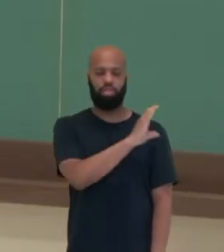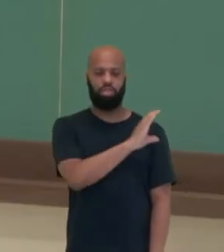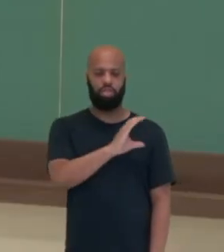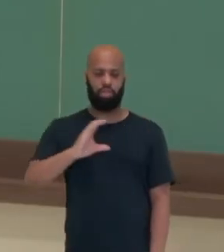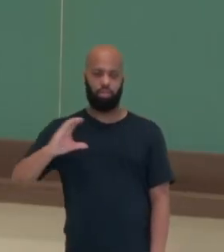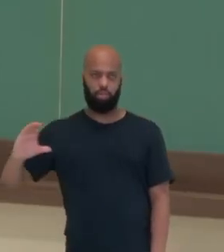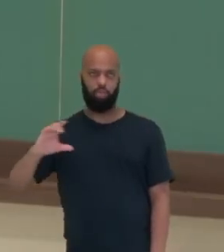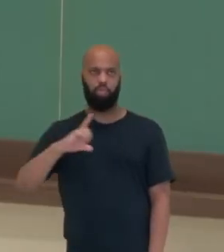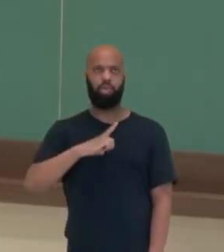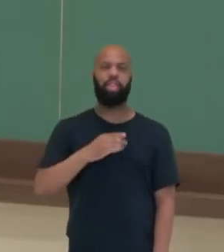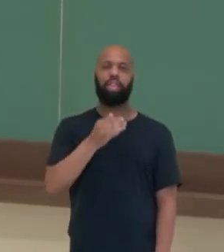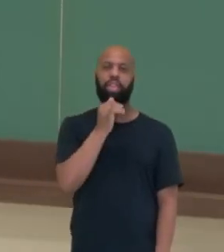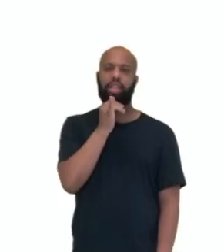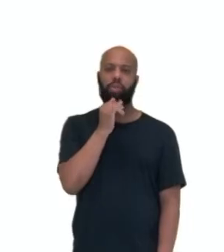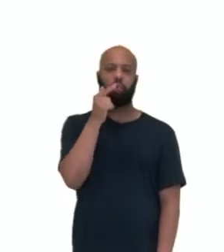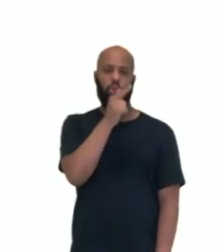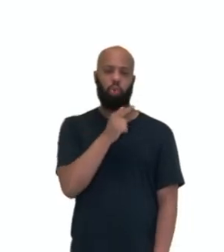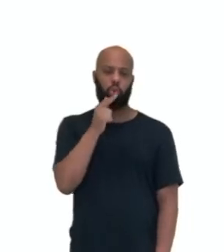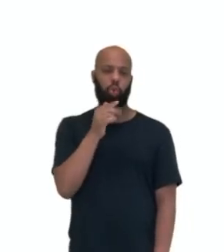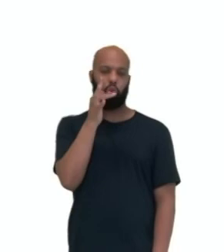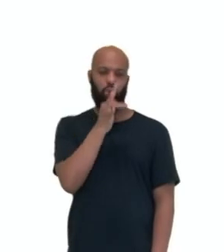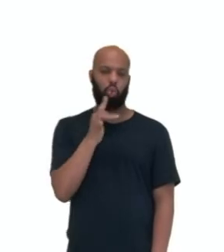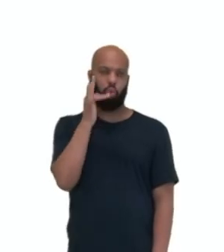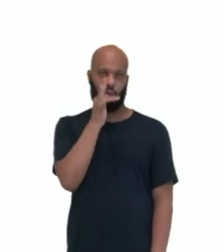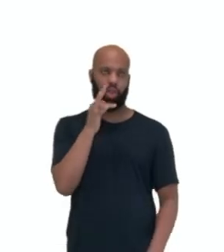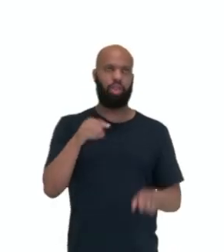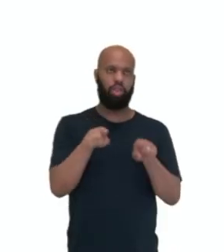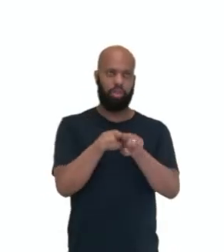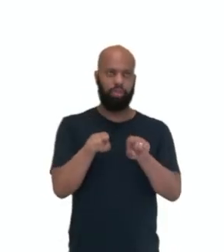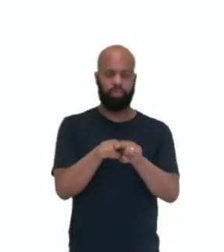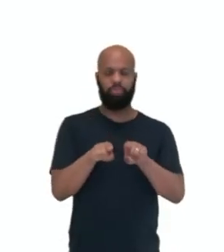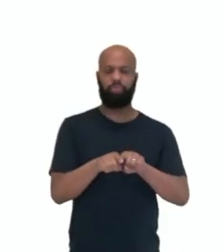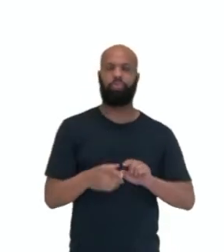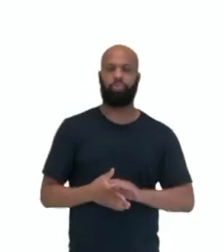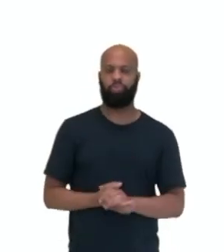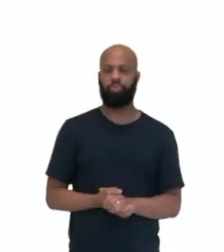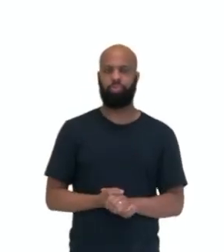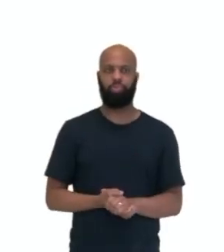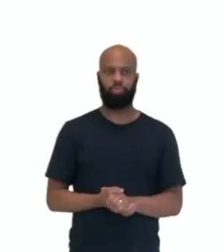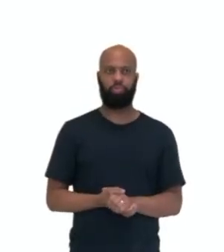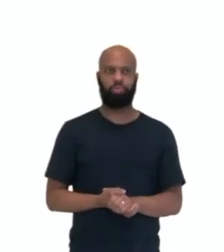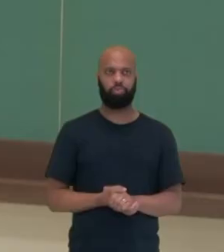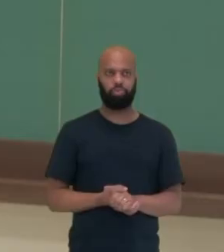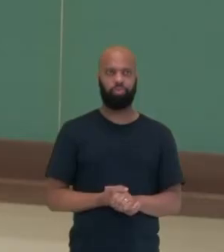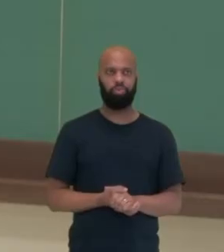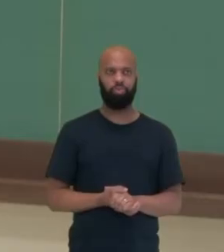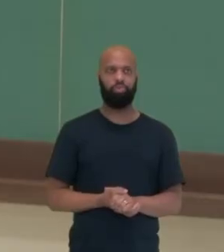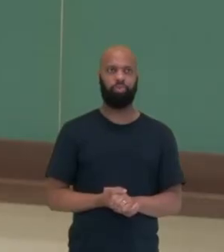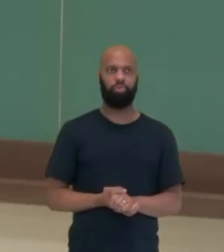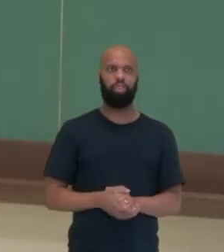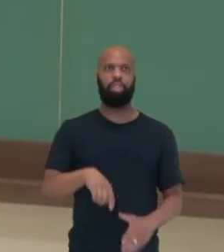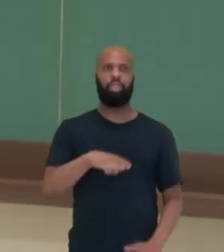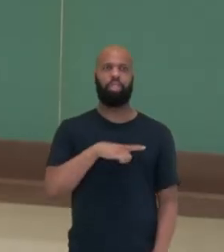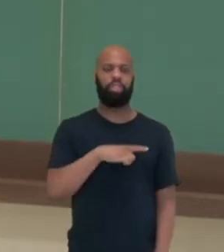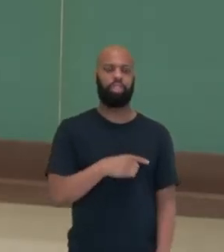aqui, ó, da glicose e da frutose. A D-glicose e a D-frutose,